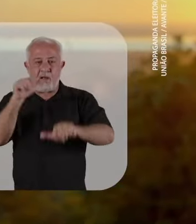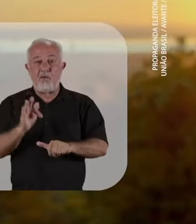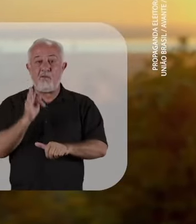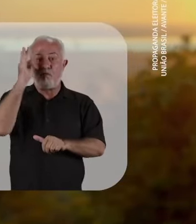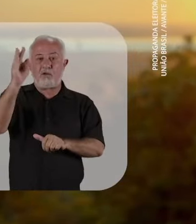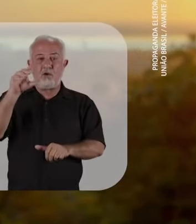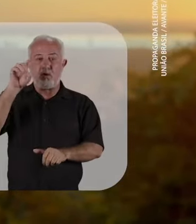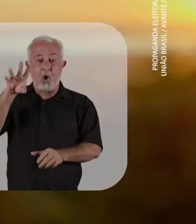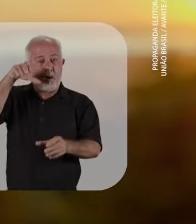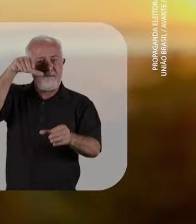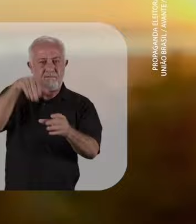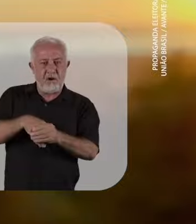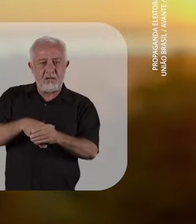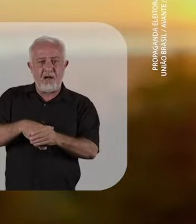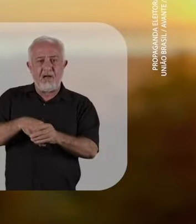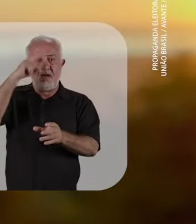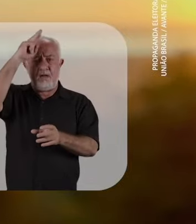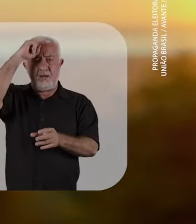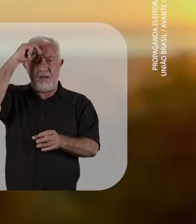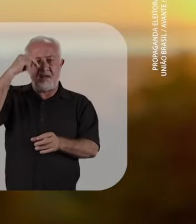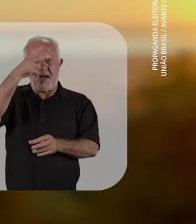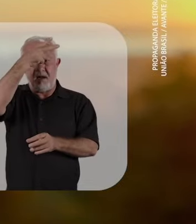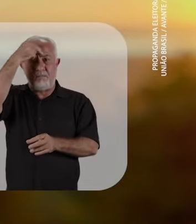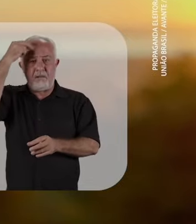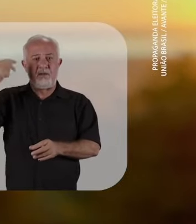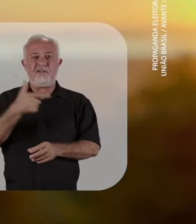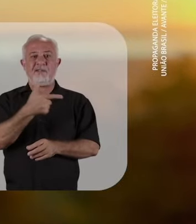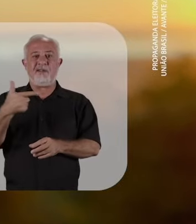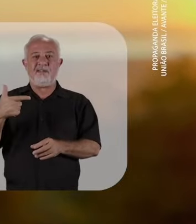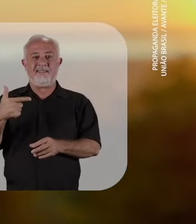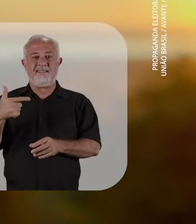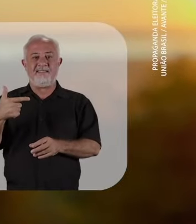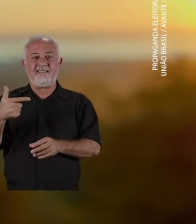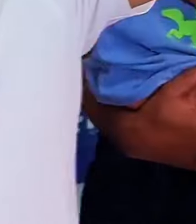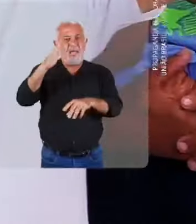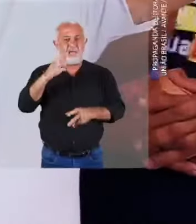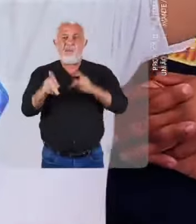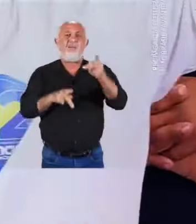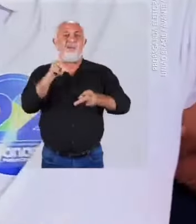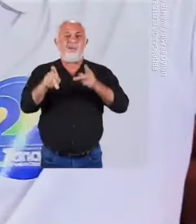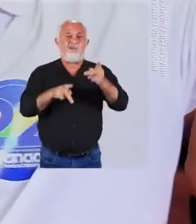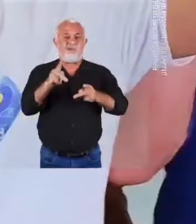mudar o futuro é só confirmar. Jana de Prefeita, 22.